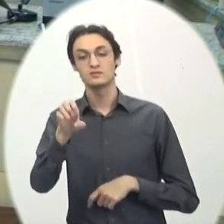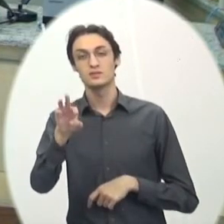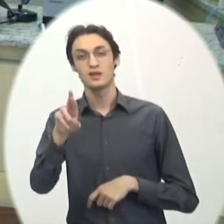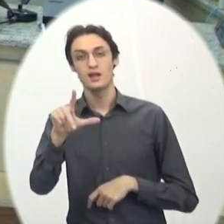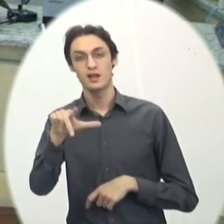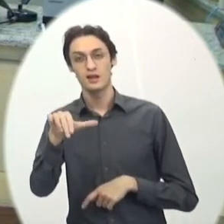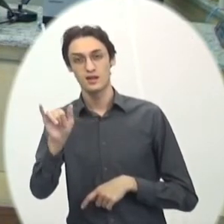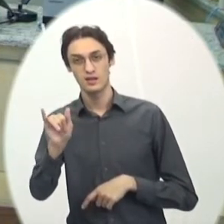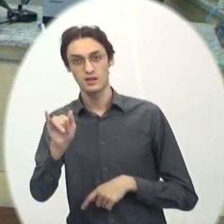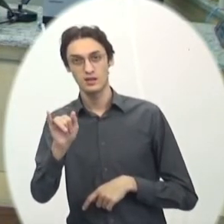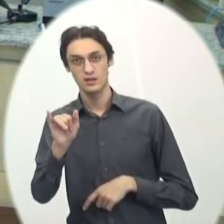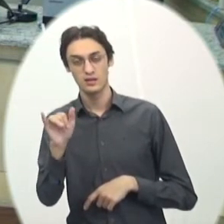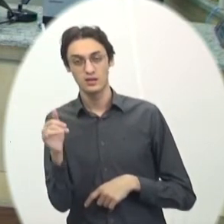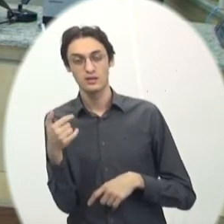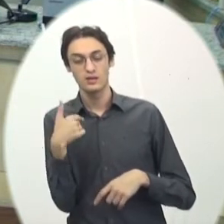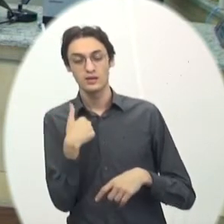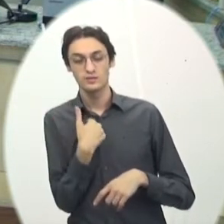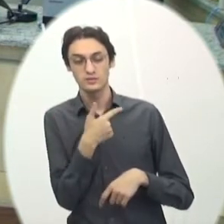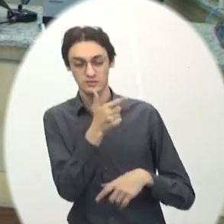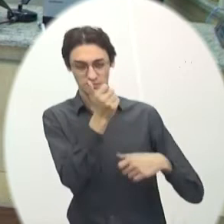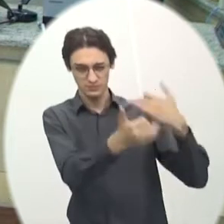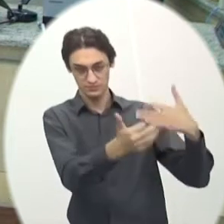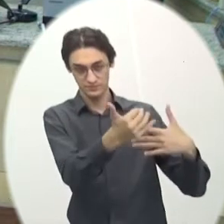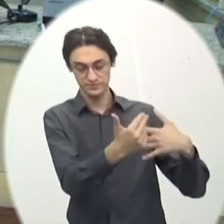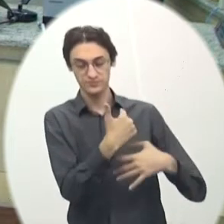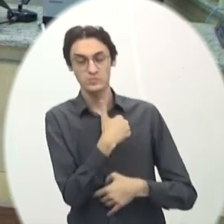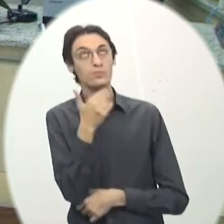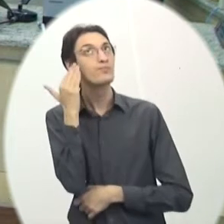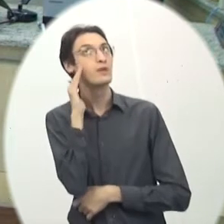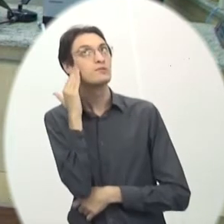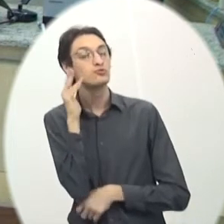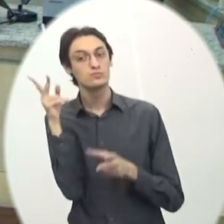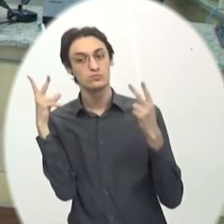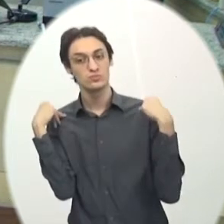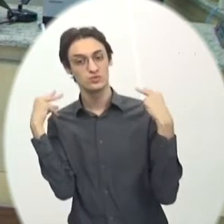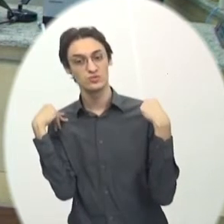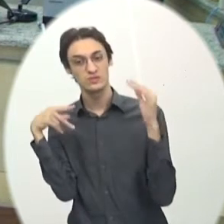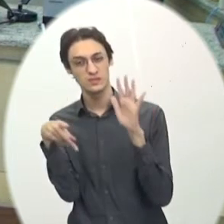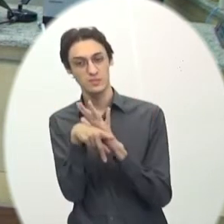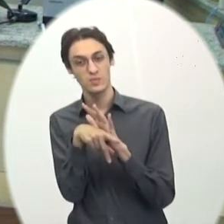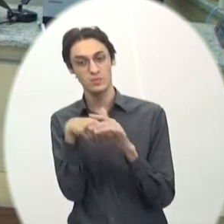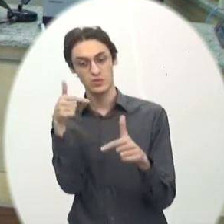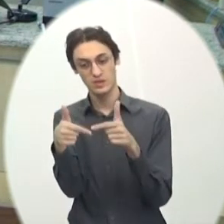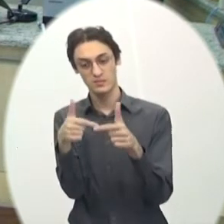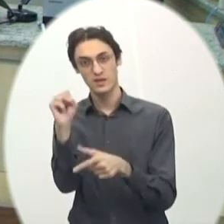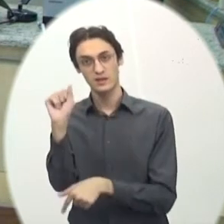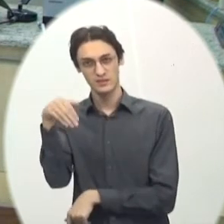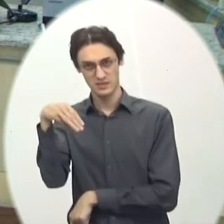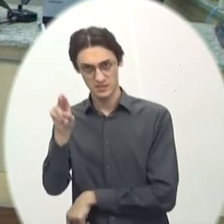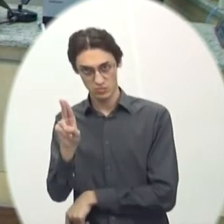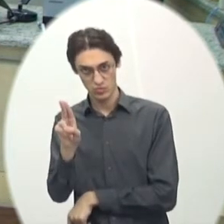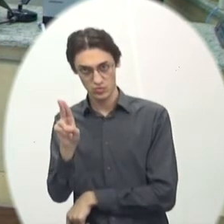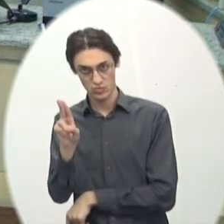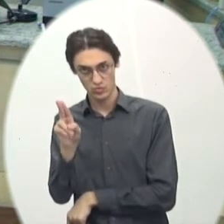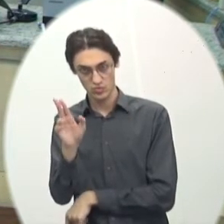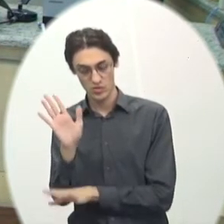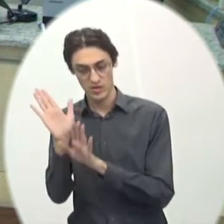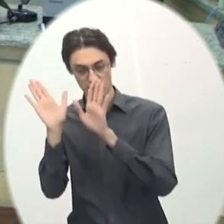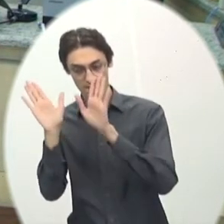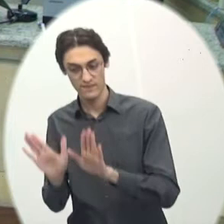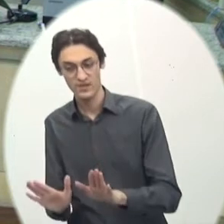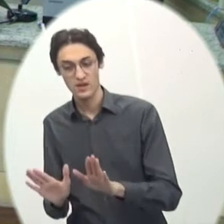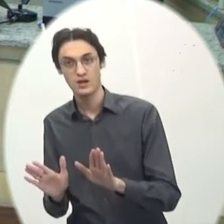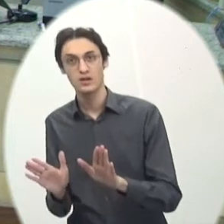início, esses motoristas, eles são funcionários do SAMU, pelo que eu entendi, e eles permanecem na